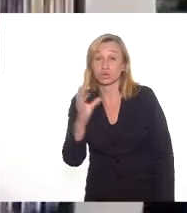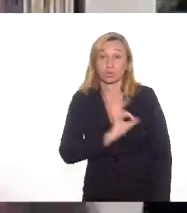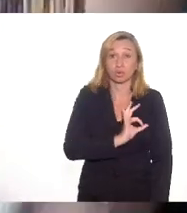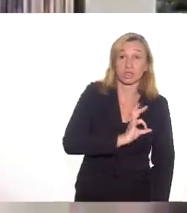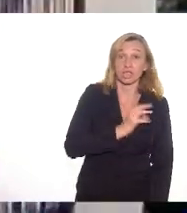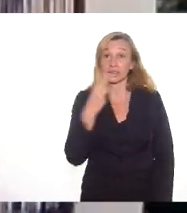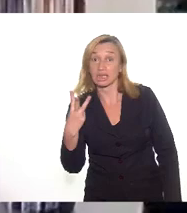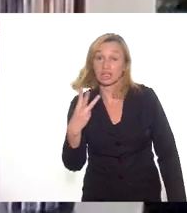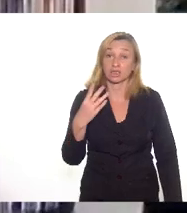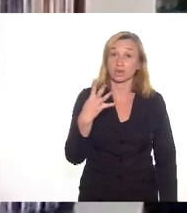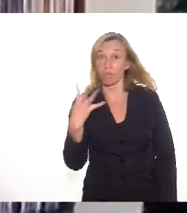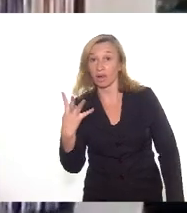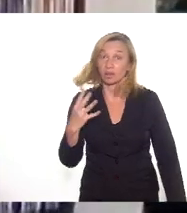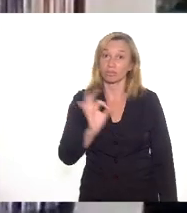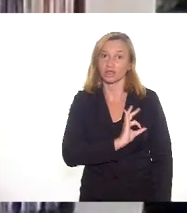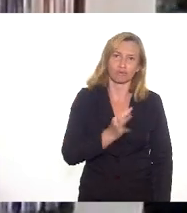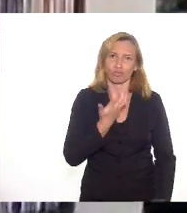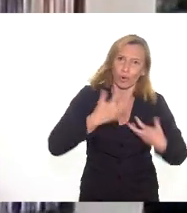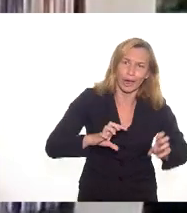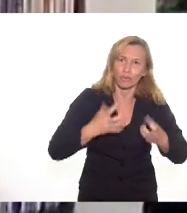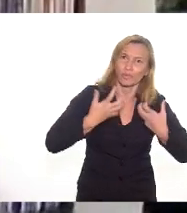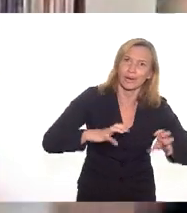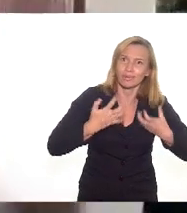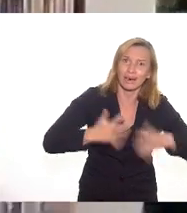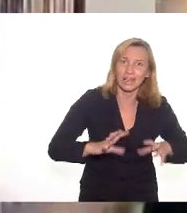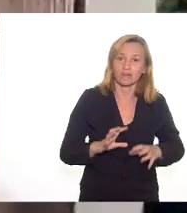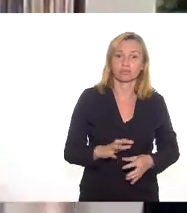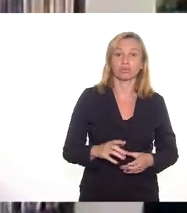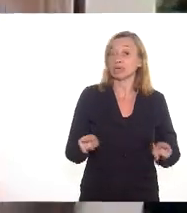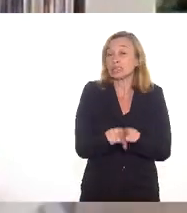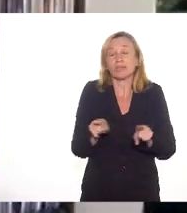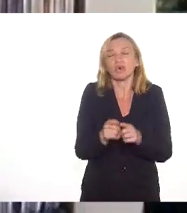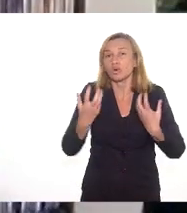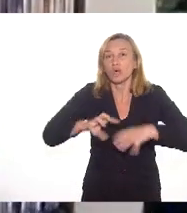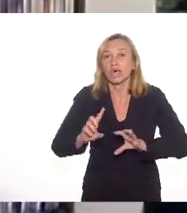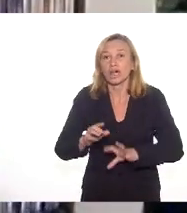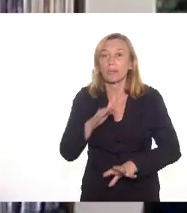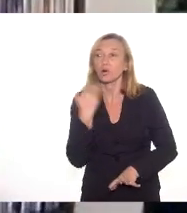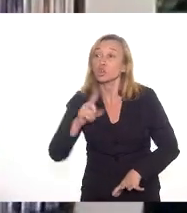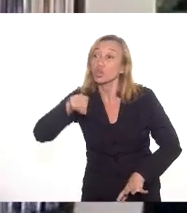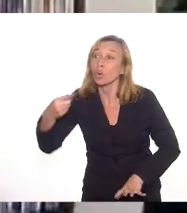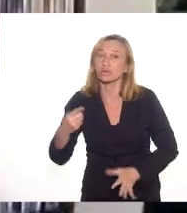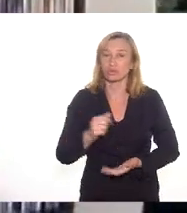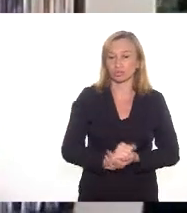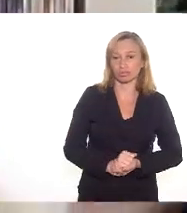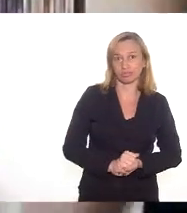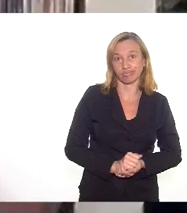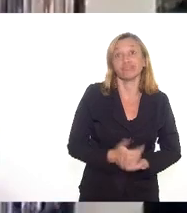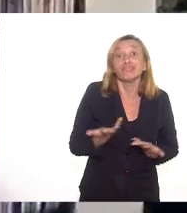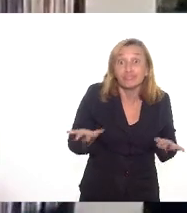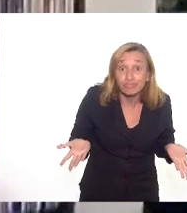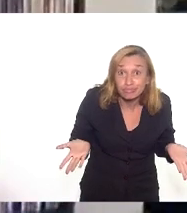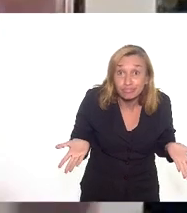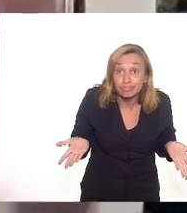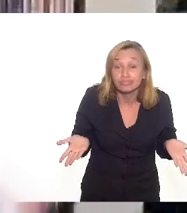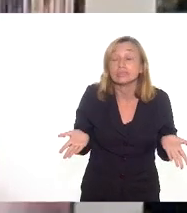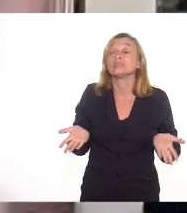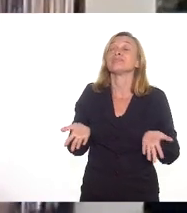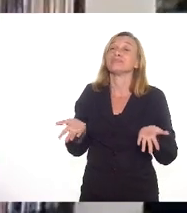três policiais, quatro policiais. Eu não quero isso. Também eu não quero a morte dos outros. Então,